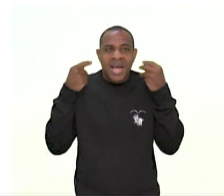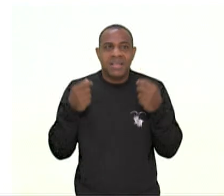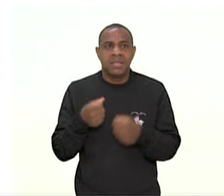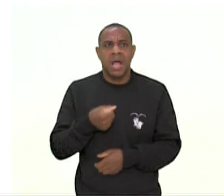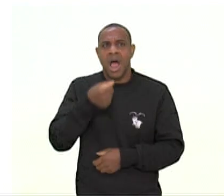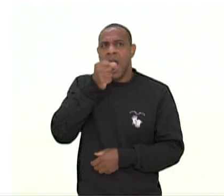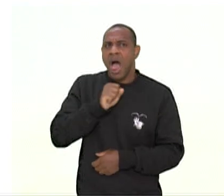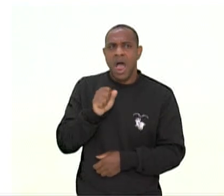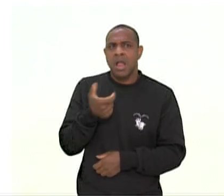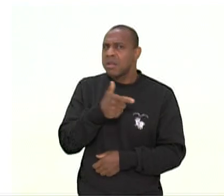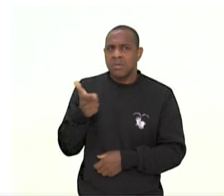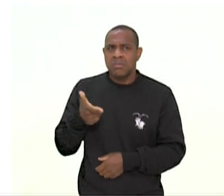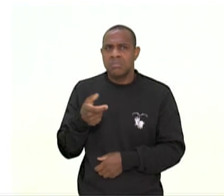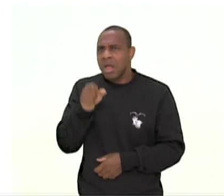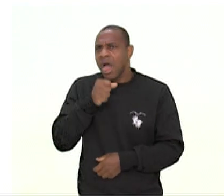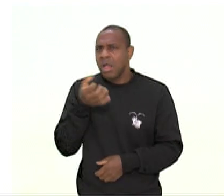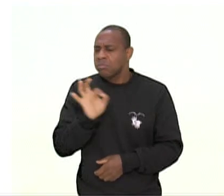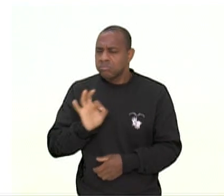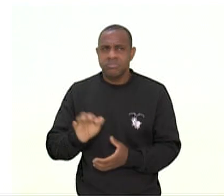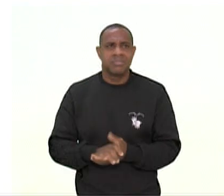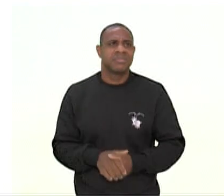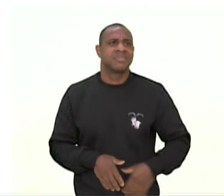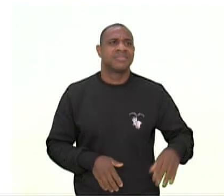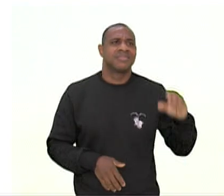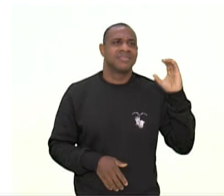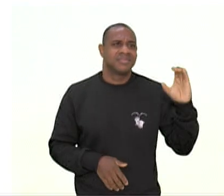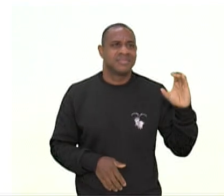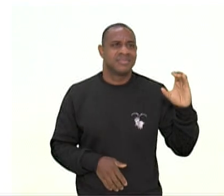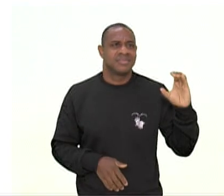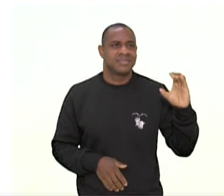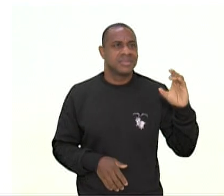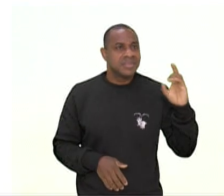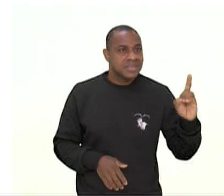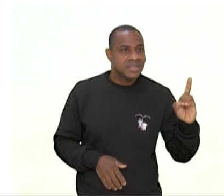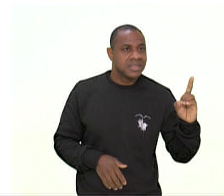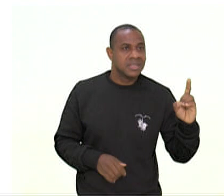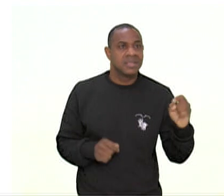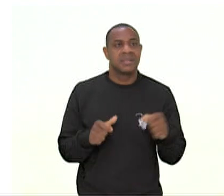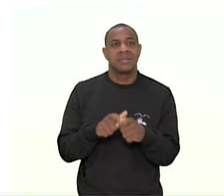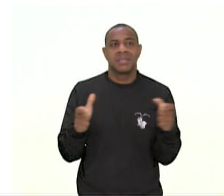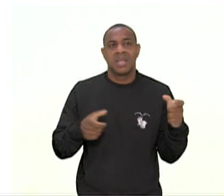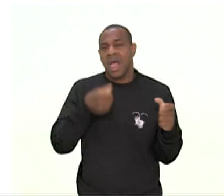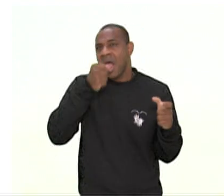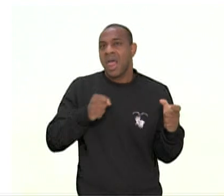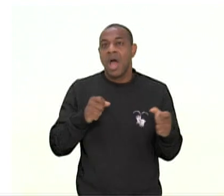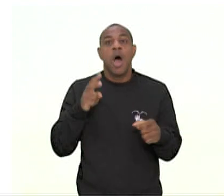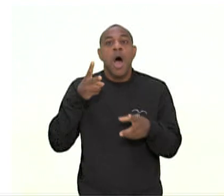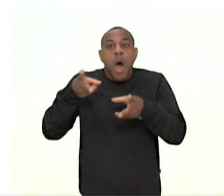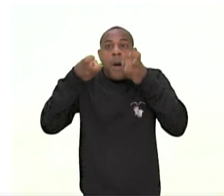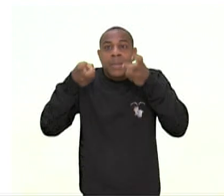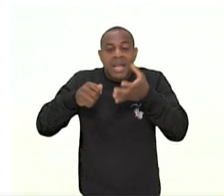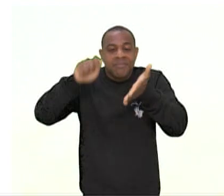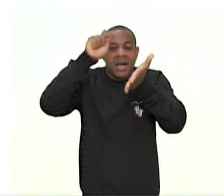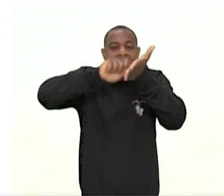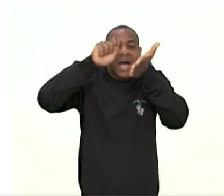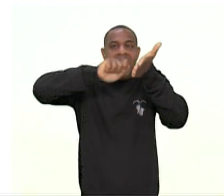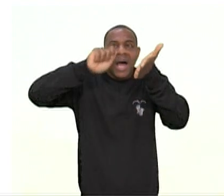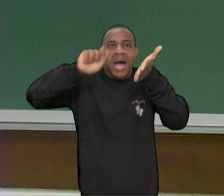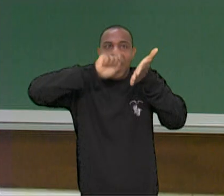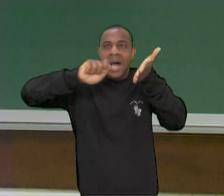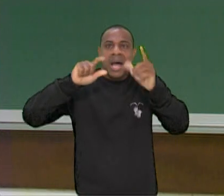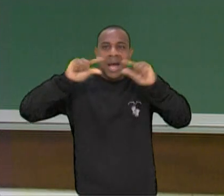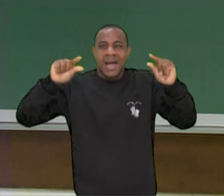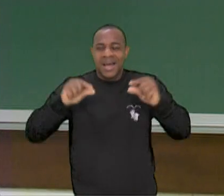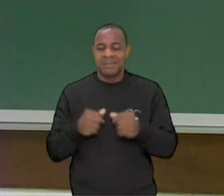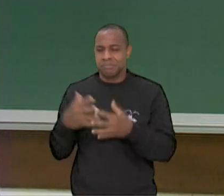tomam sorvete. Letra D. A maioria dos gatos não tomam sorvete. Nossa, embolou tudo na minha cabeça. E a sua,